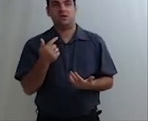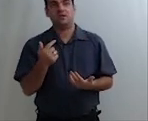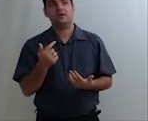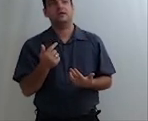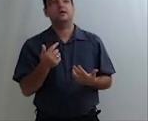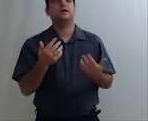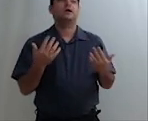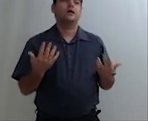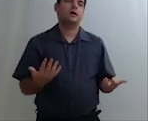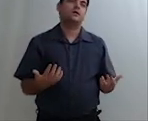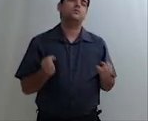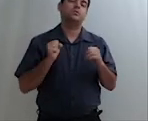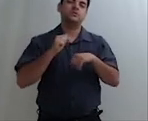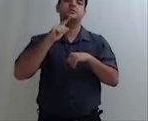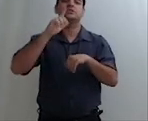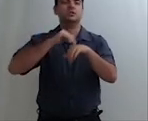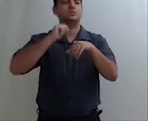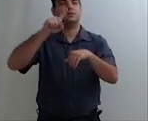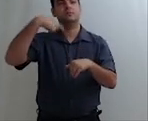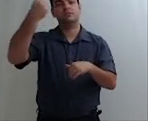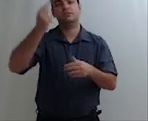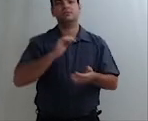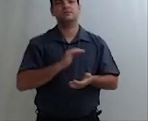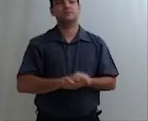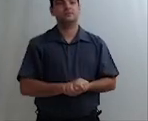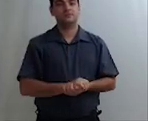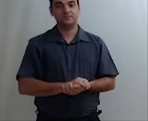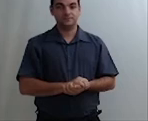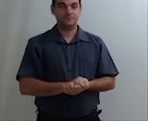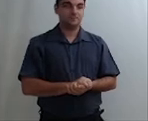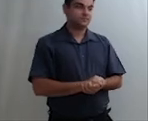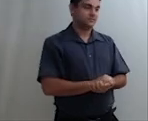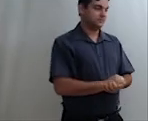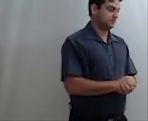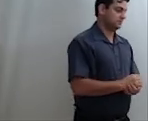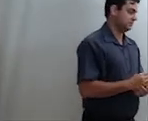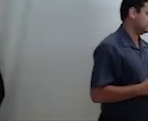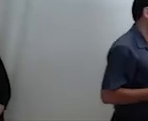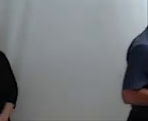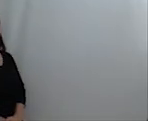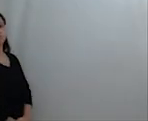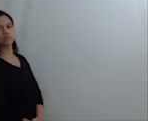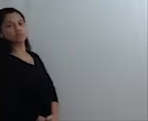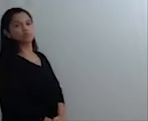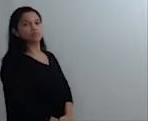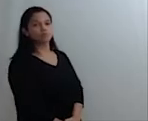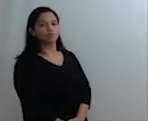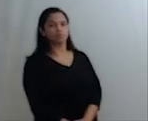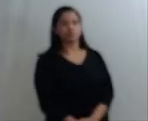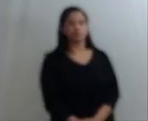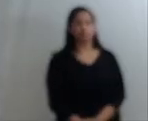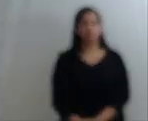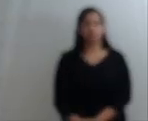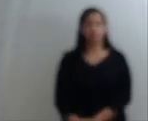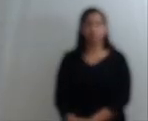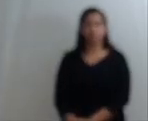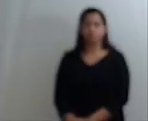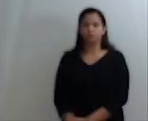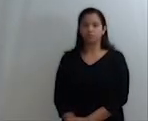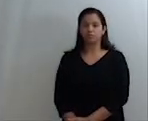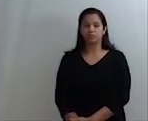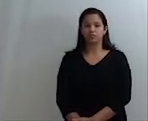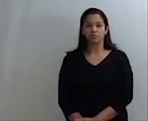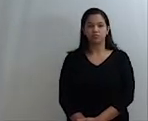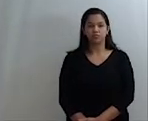deve ser em estado a se manifestar até por uma eventual justificativa e e trago agora um uma circunstância que me ocorreu o